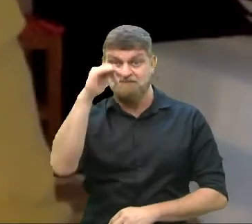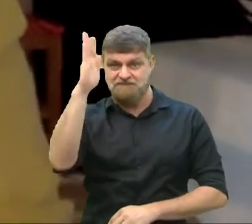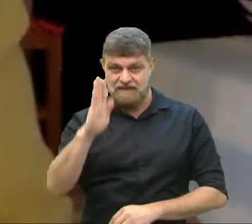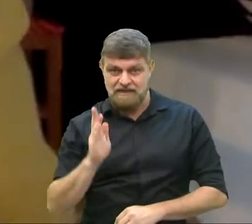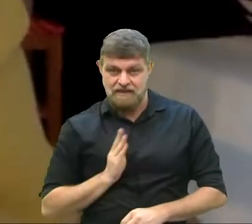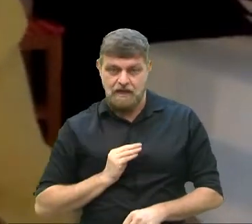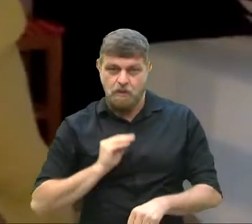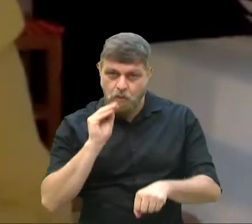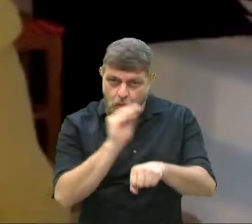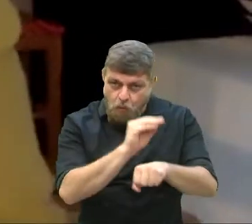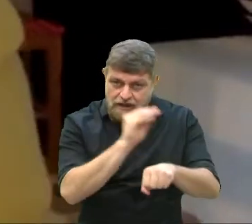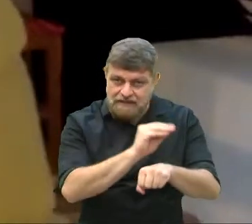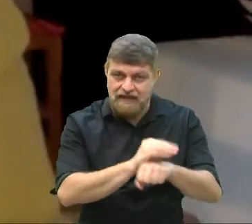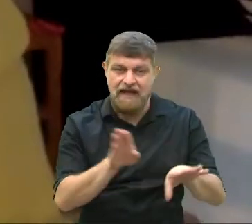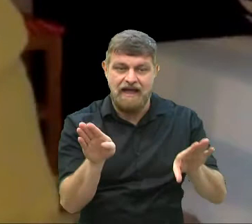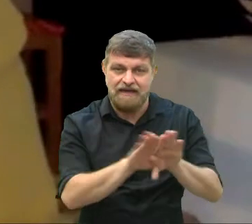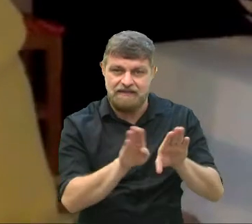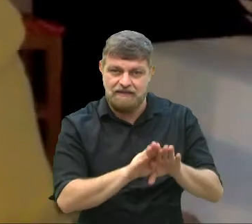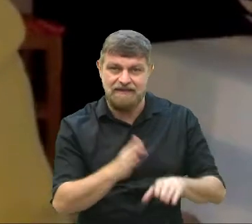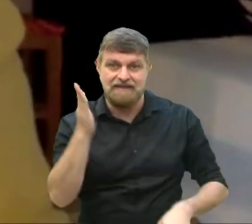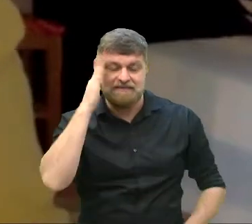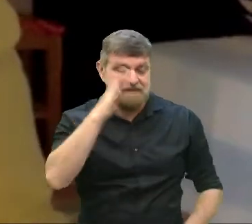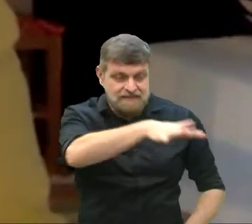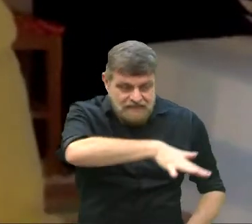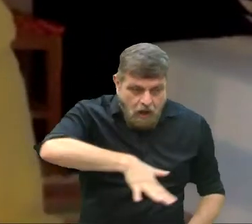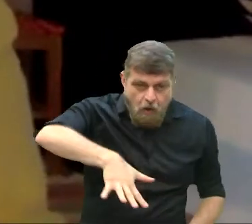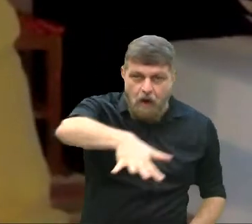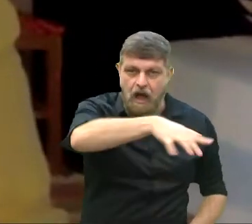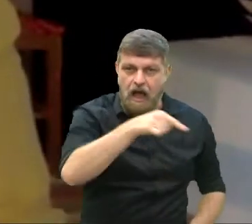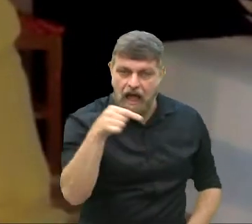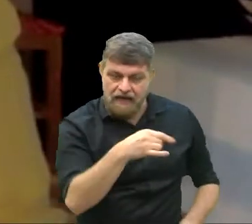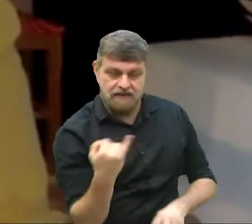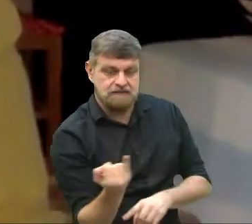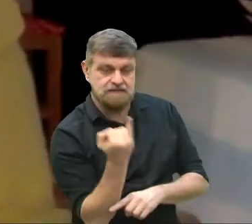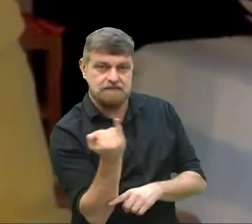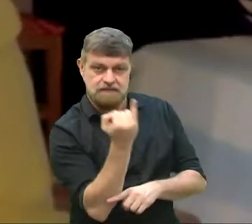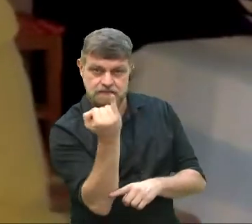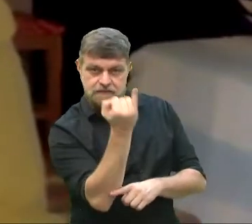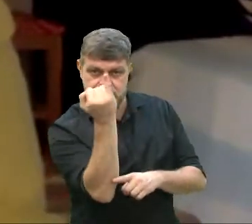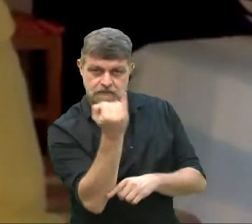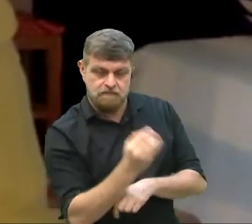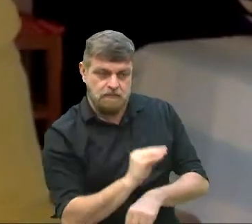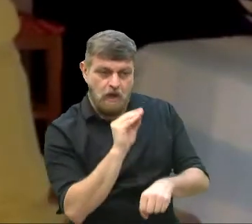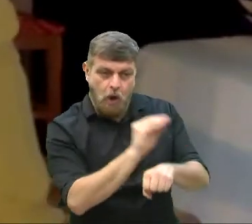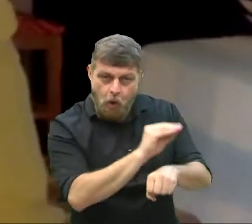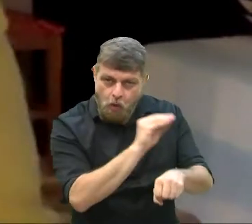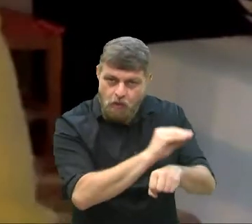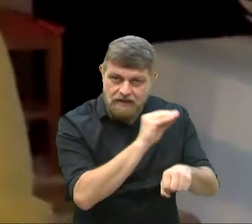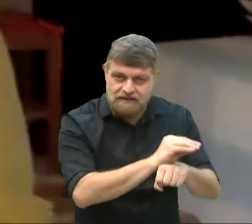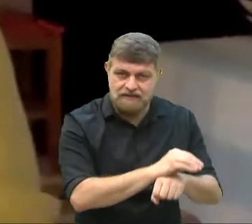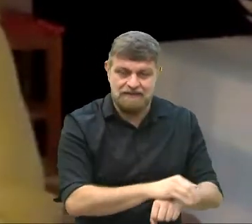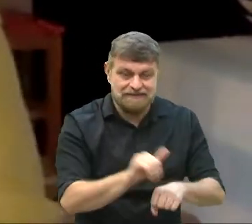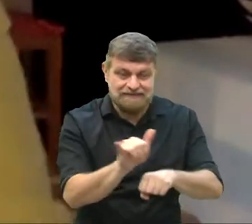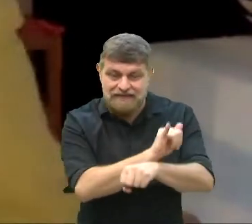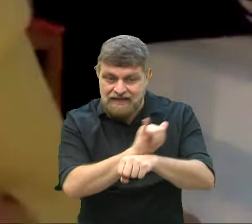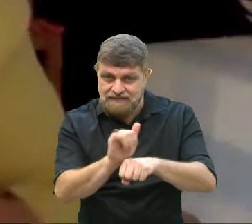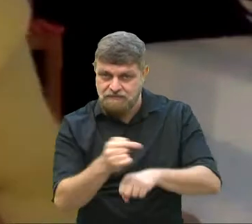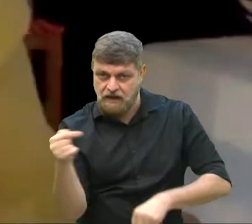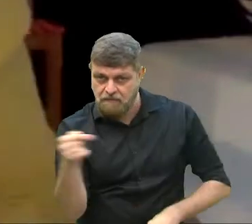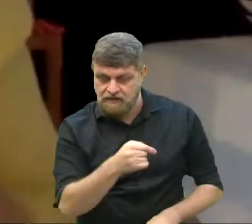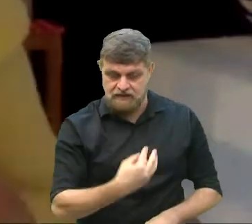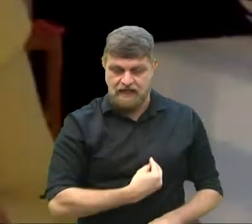na criação, no reconhecimento desses territórios como áreas importantes para a conservação, ou importantes e estratégicas